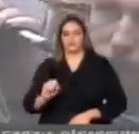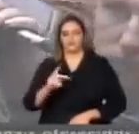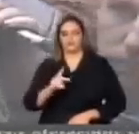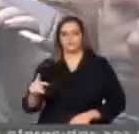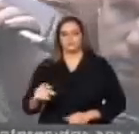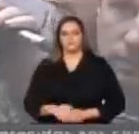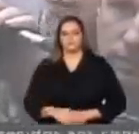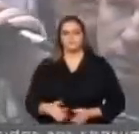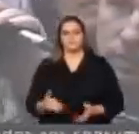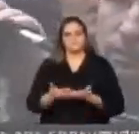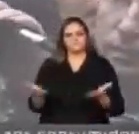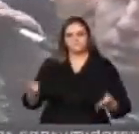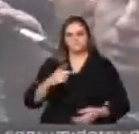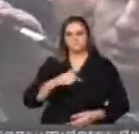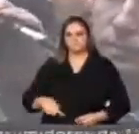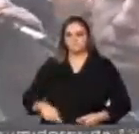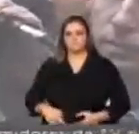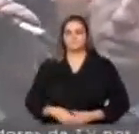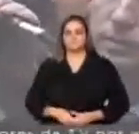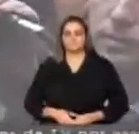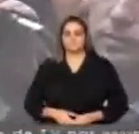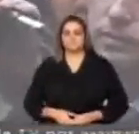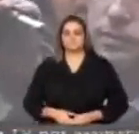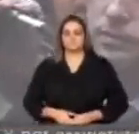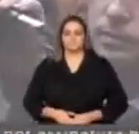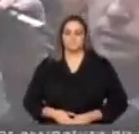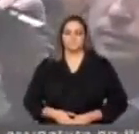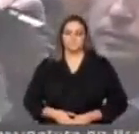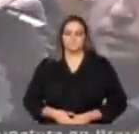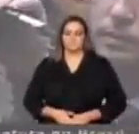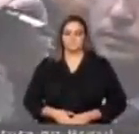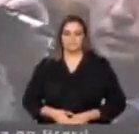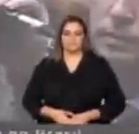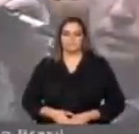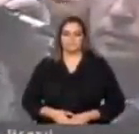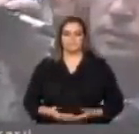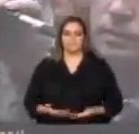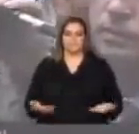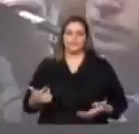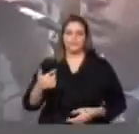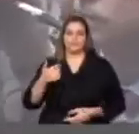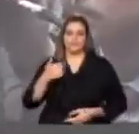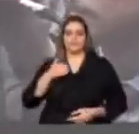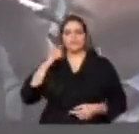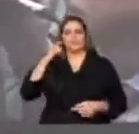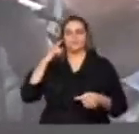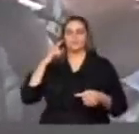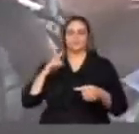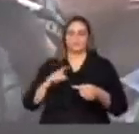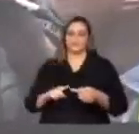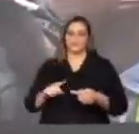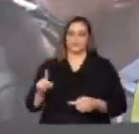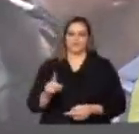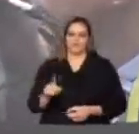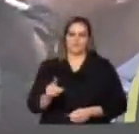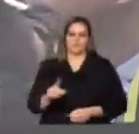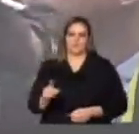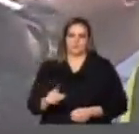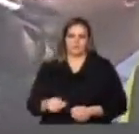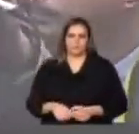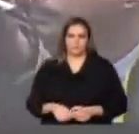e senhores deputados, apesar de não concordar com a forma